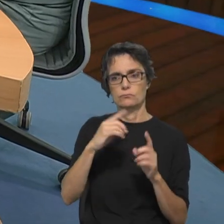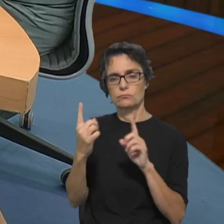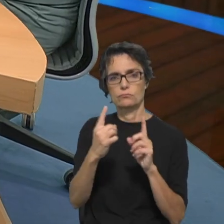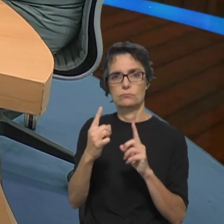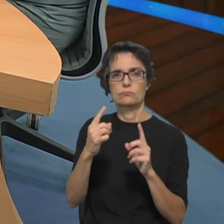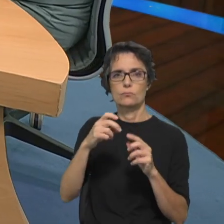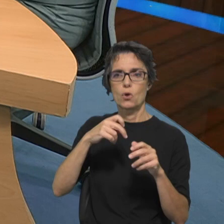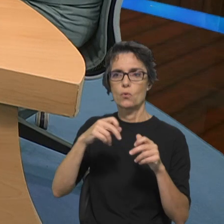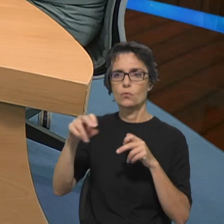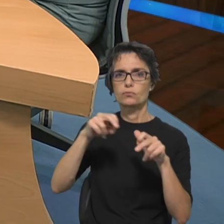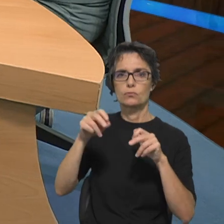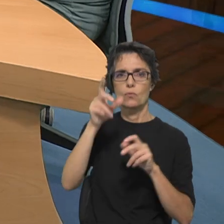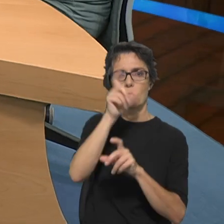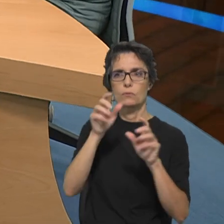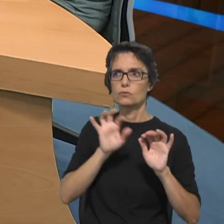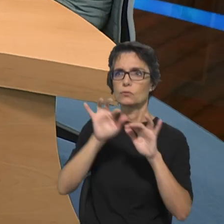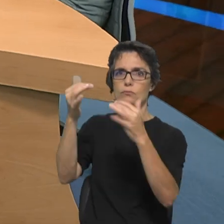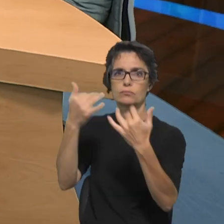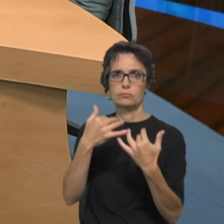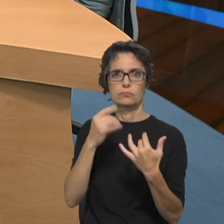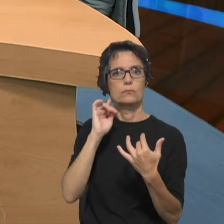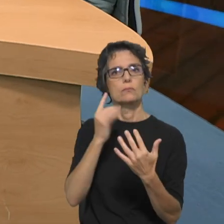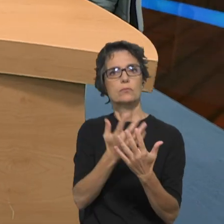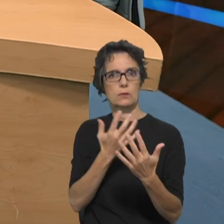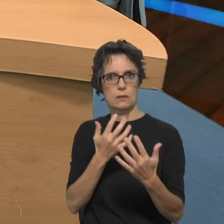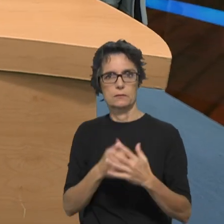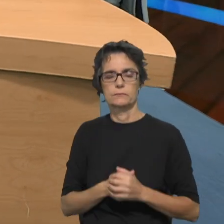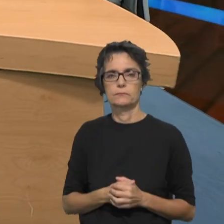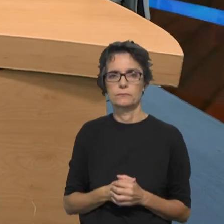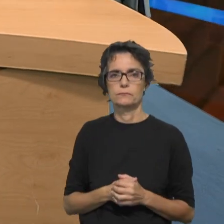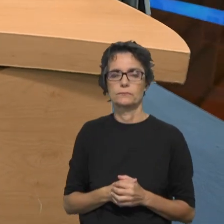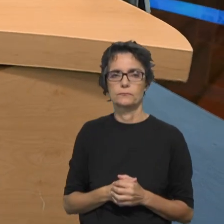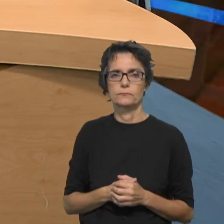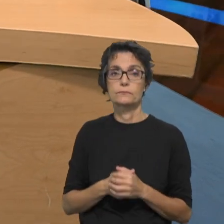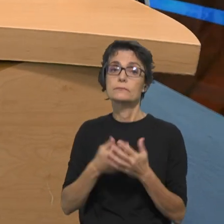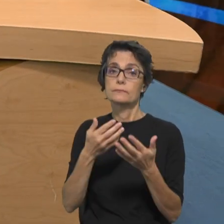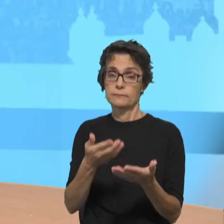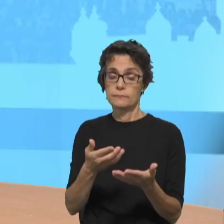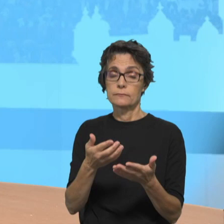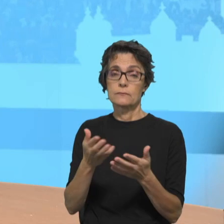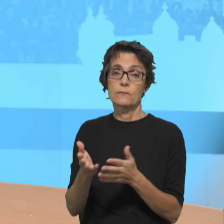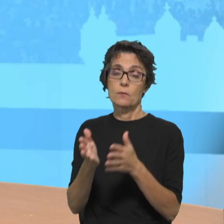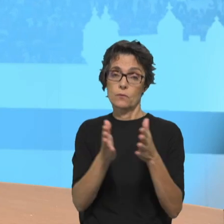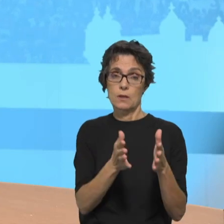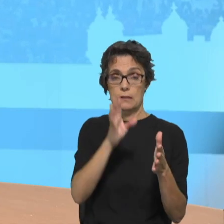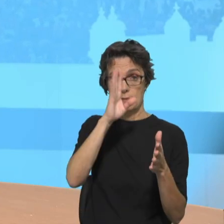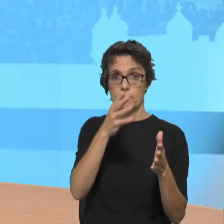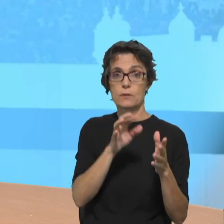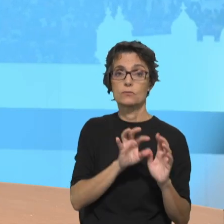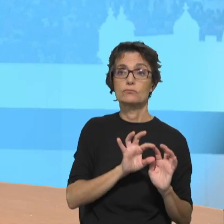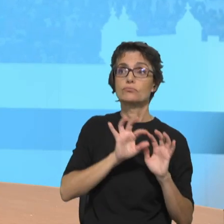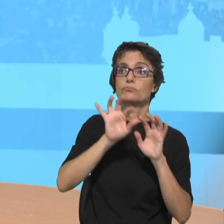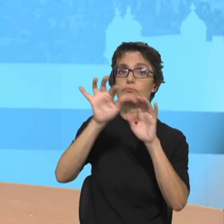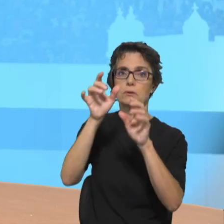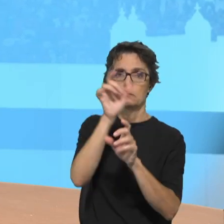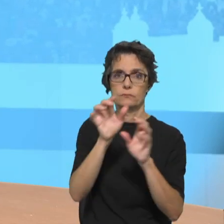relevância o articular essas duas dimensões. Desde logo porque, de facto, os movimentos migratórios